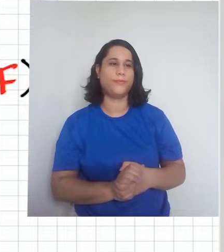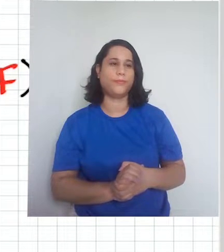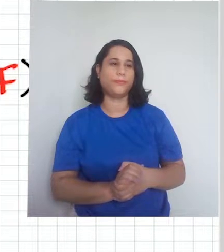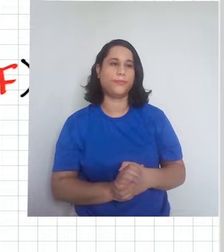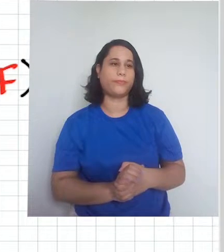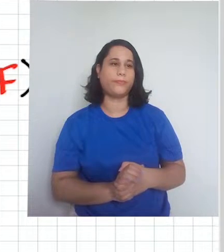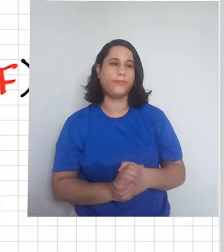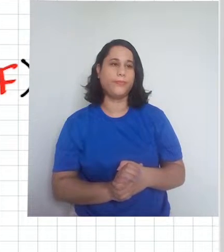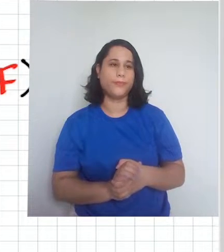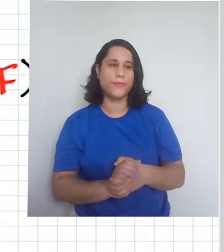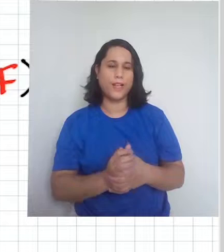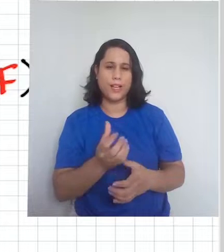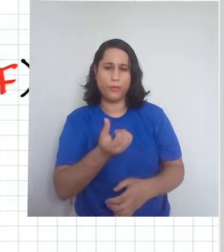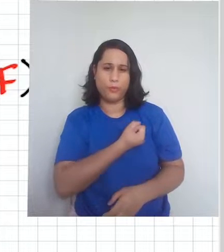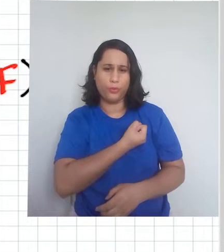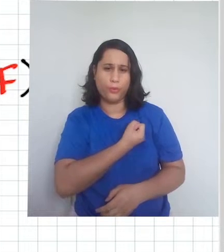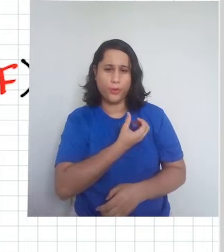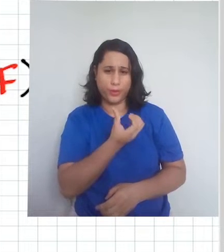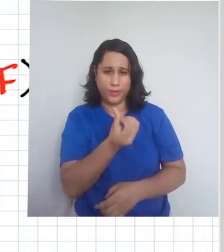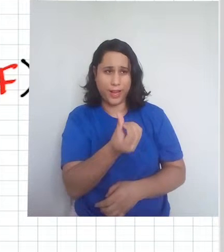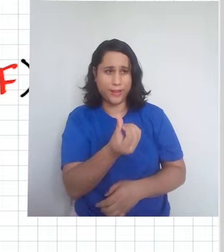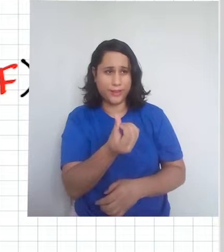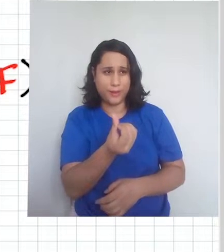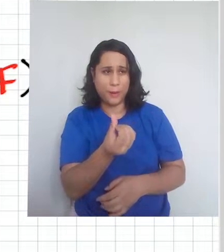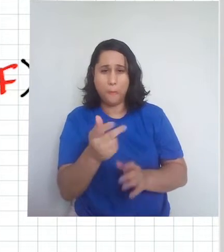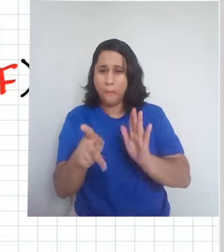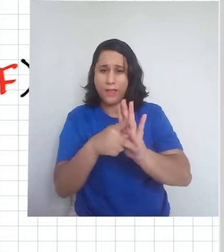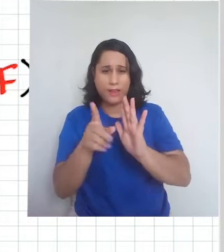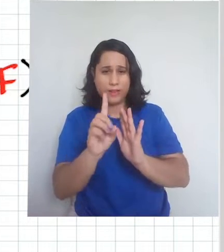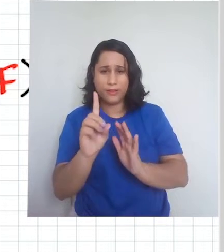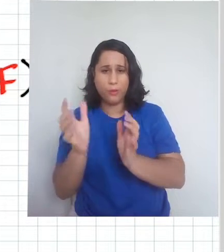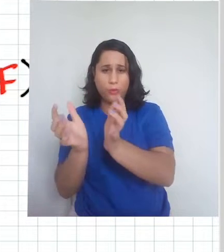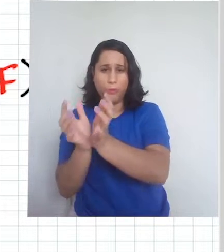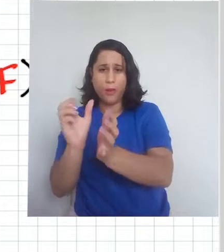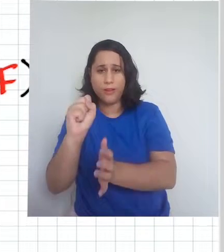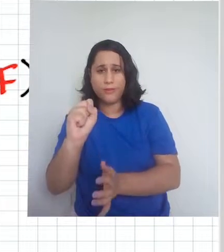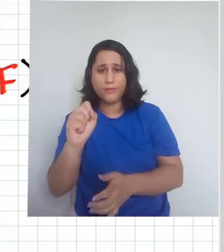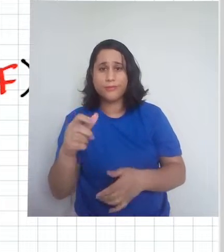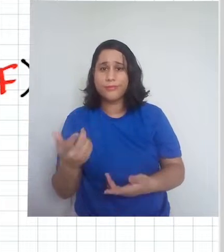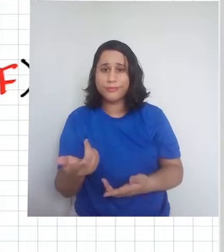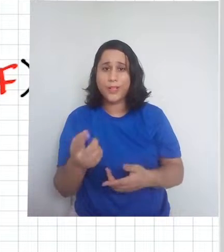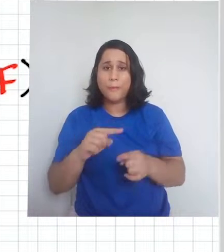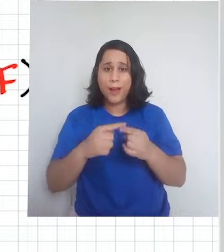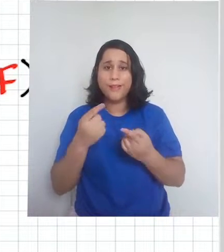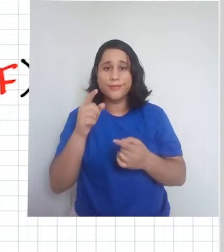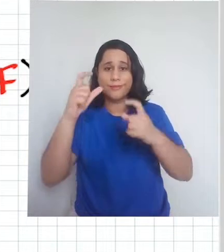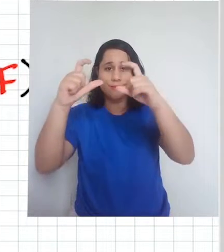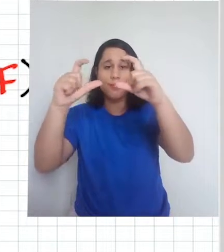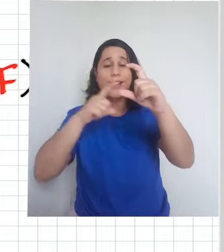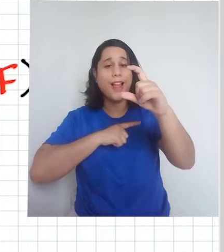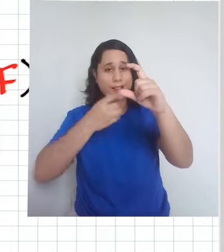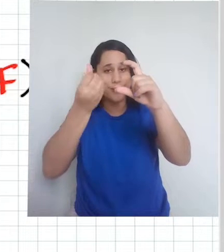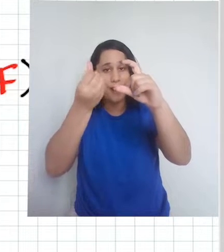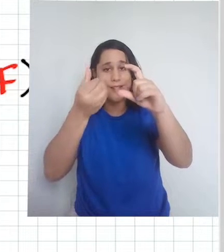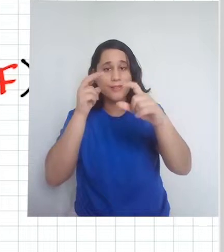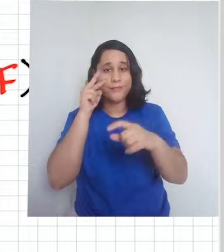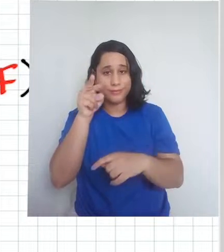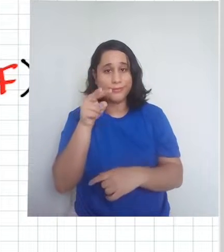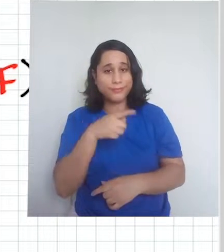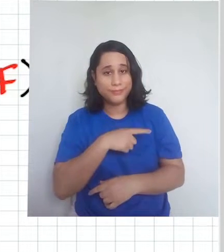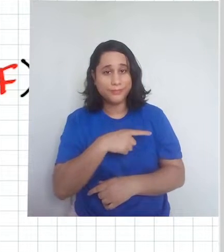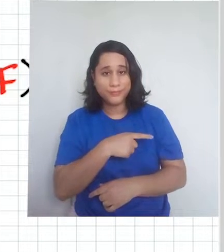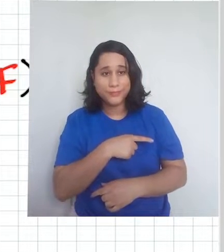6 não pertence a S. Você consegue identificar o 6? Sim, olha o 6 aí. Se o 6 está